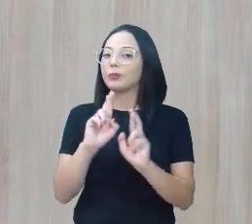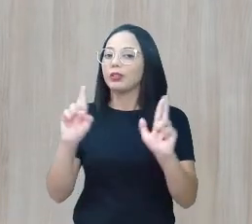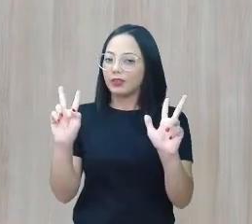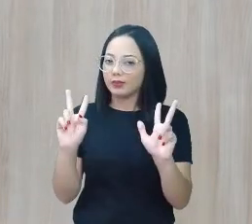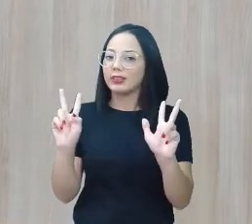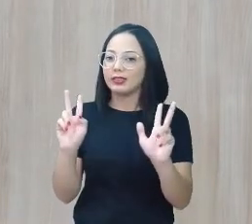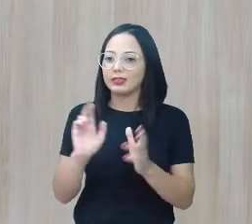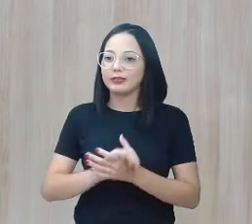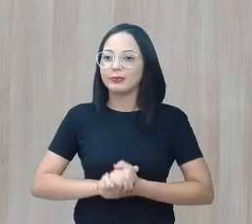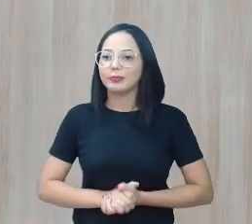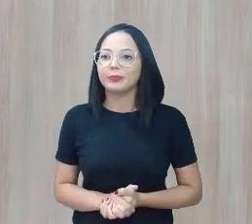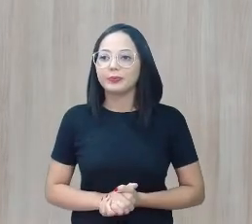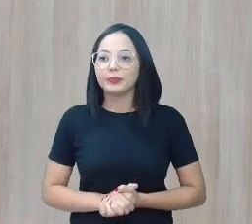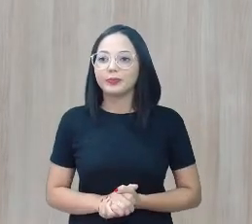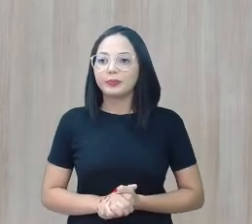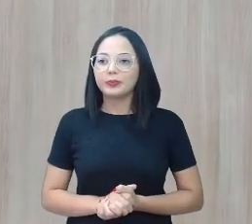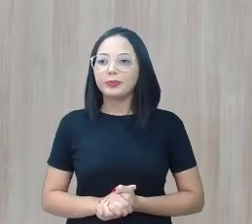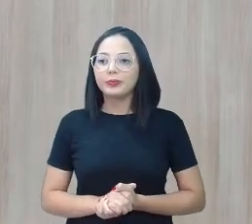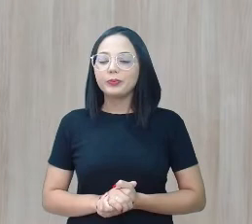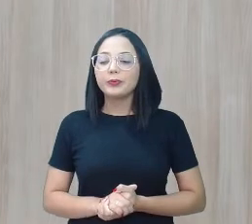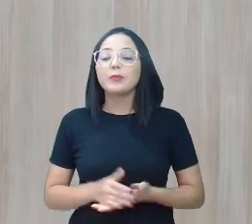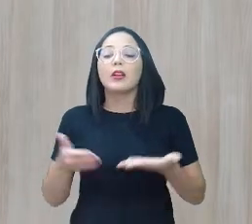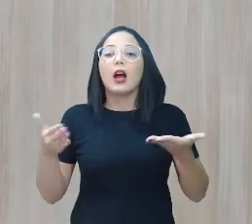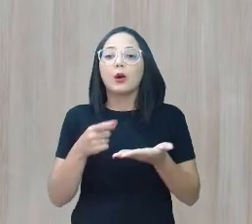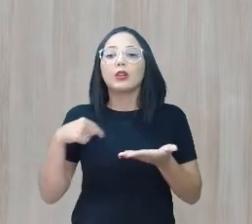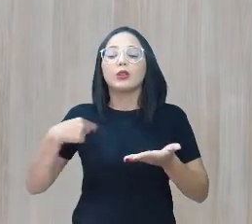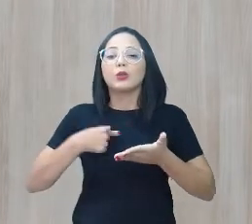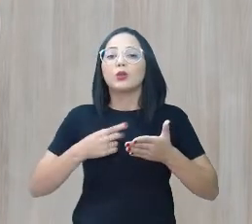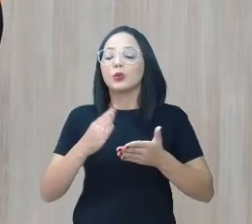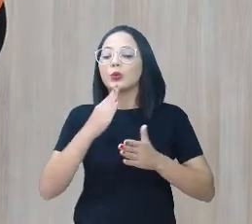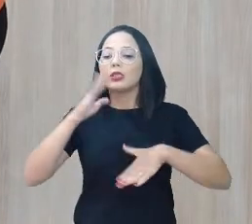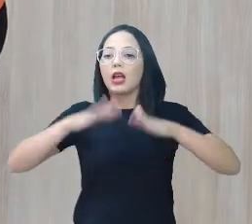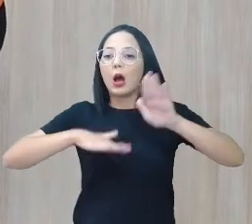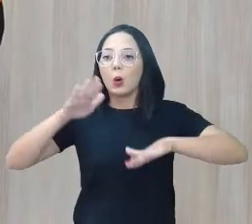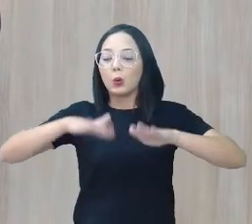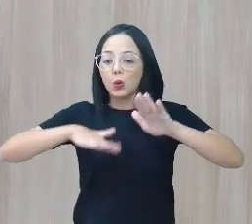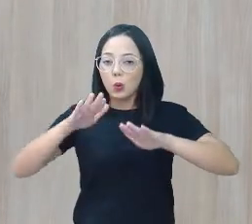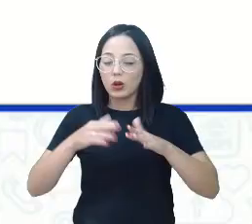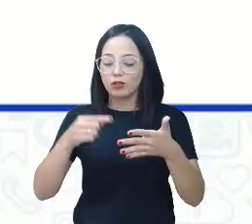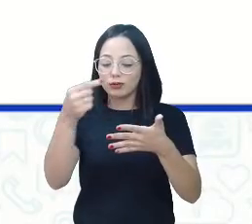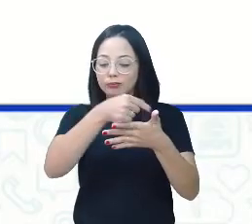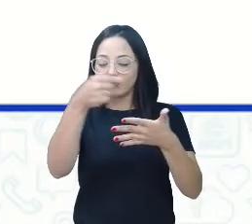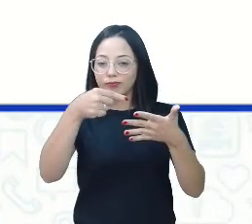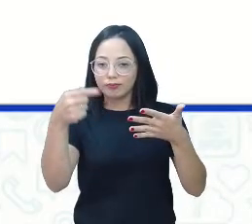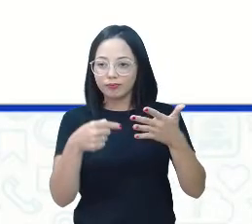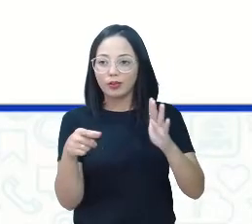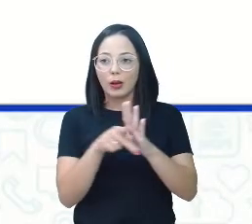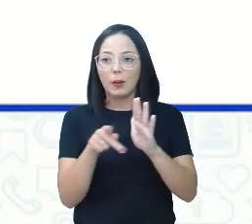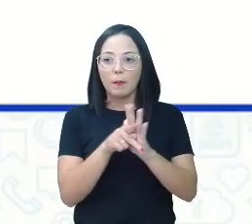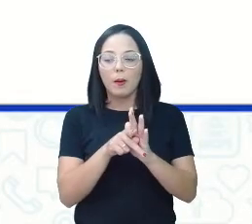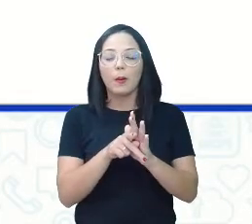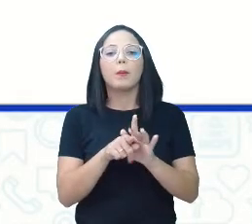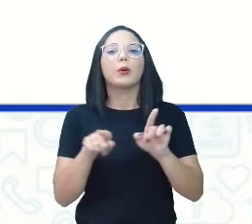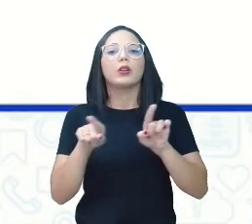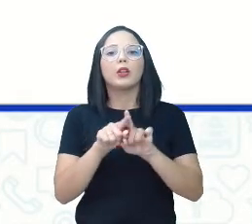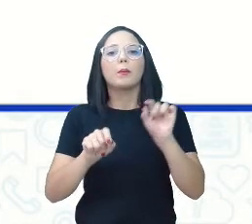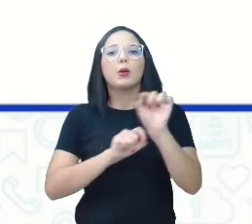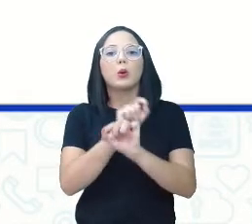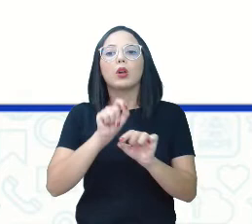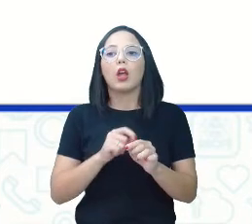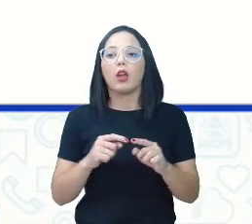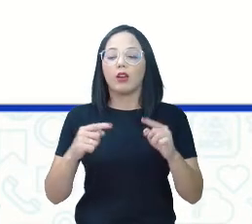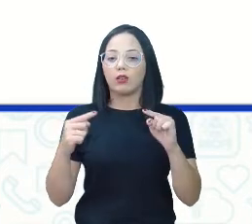né? Vamos conhecer algumas variantes no nível sintático, né? Nível popular e nível